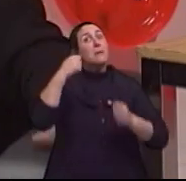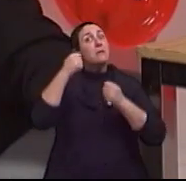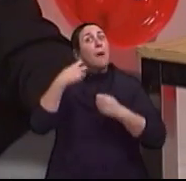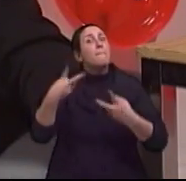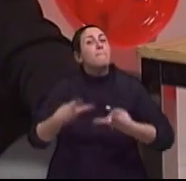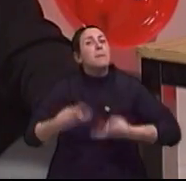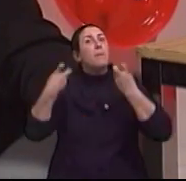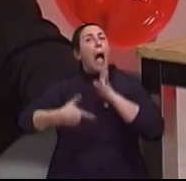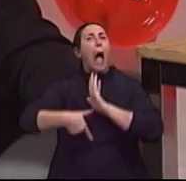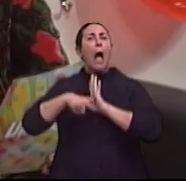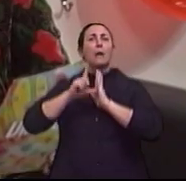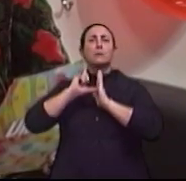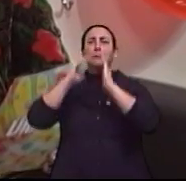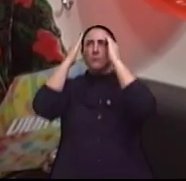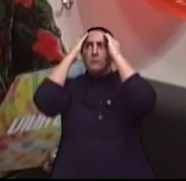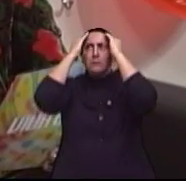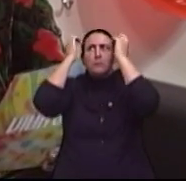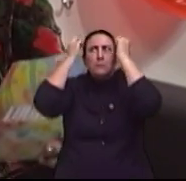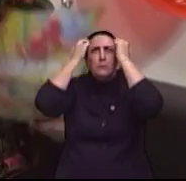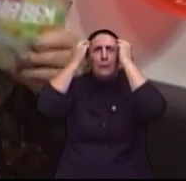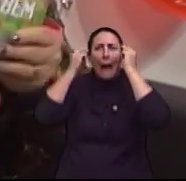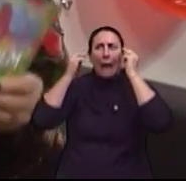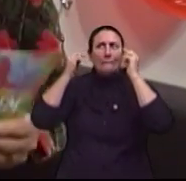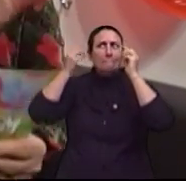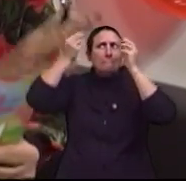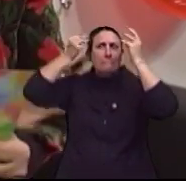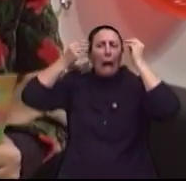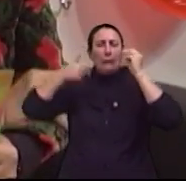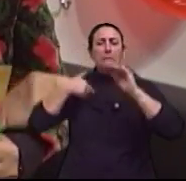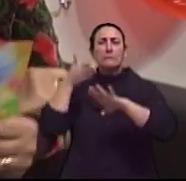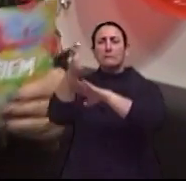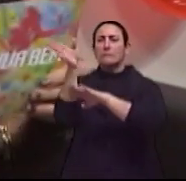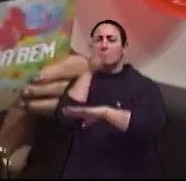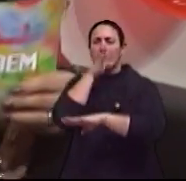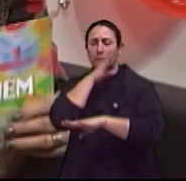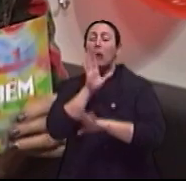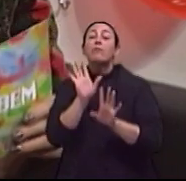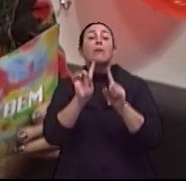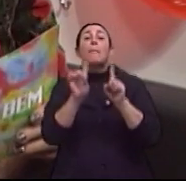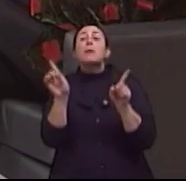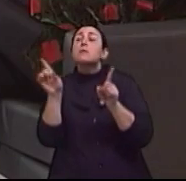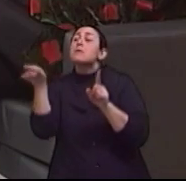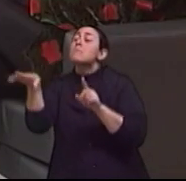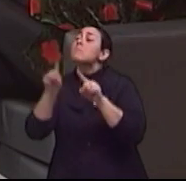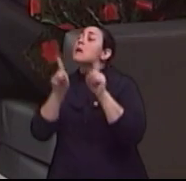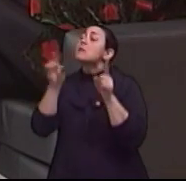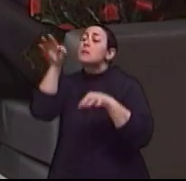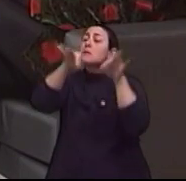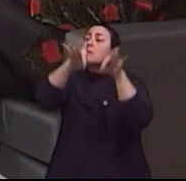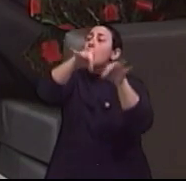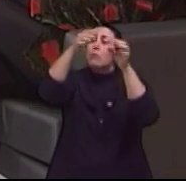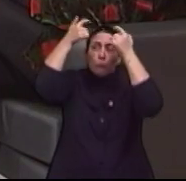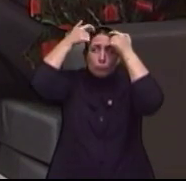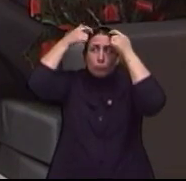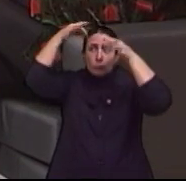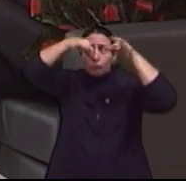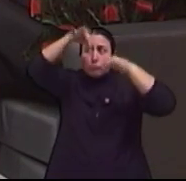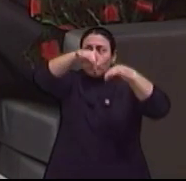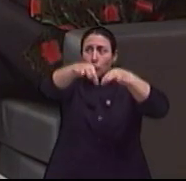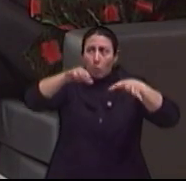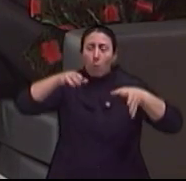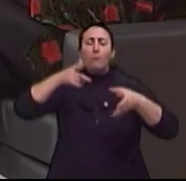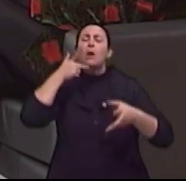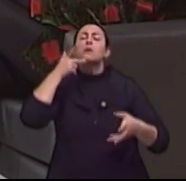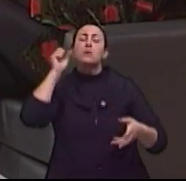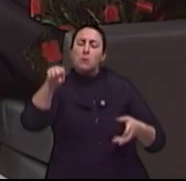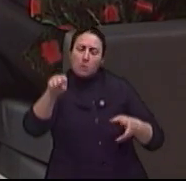bom mas mas o implante dá o implante dá aí é outra situação a clav leve a moderada se a pessoa procura